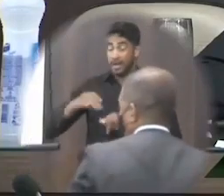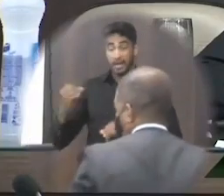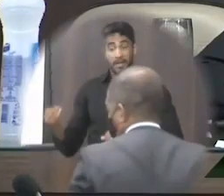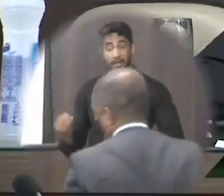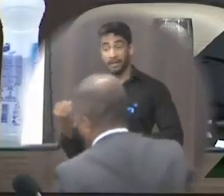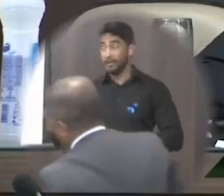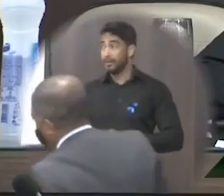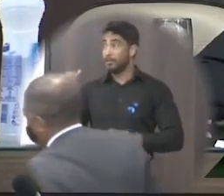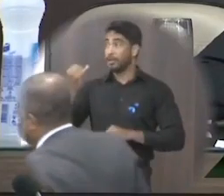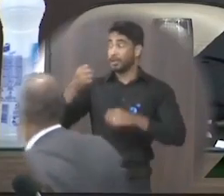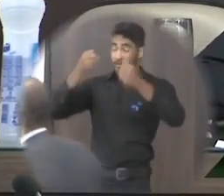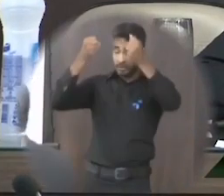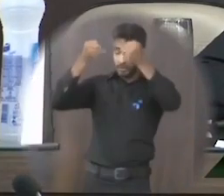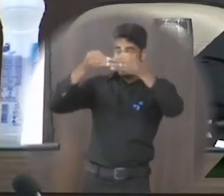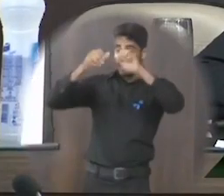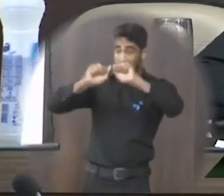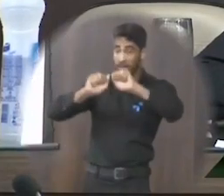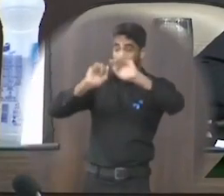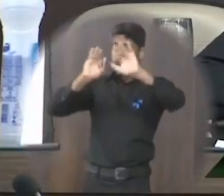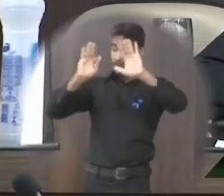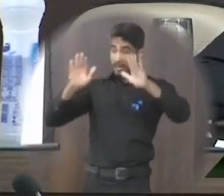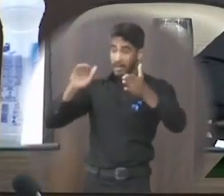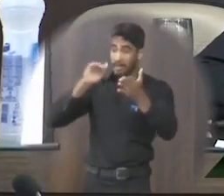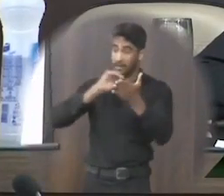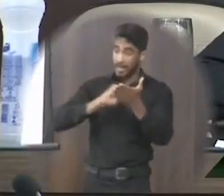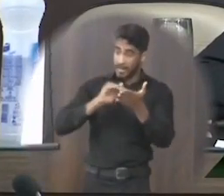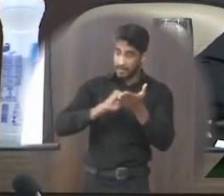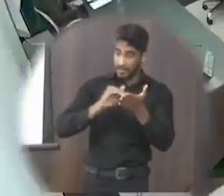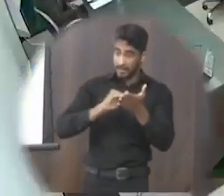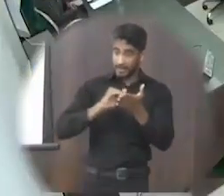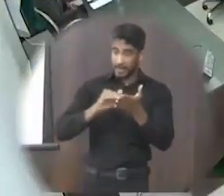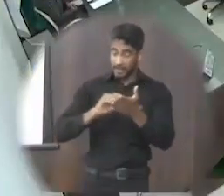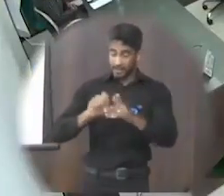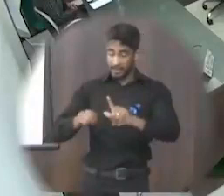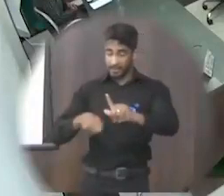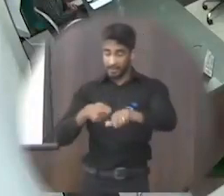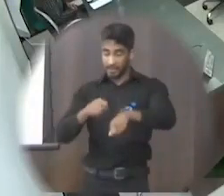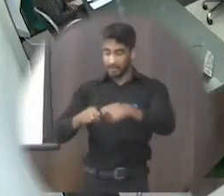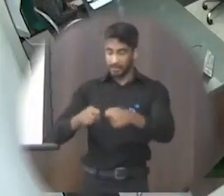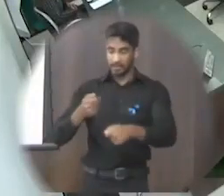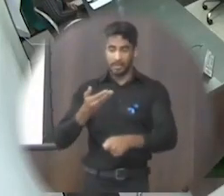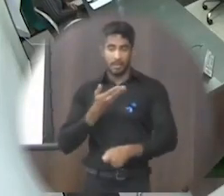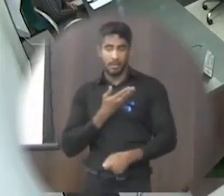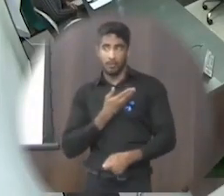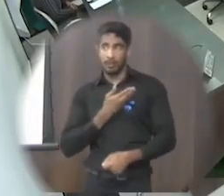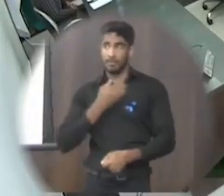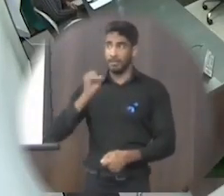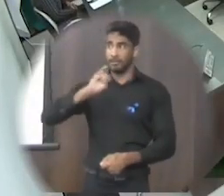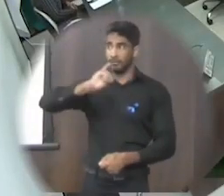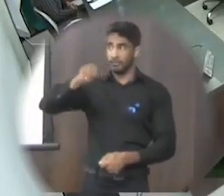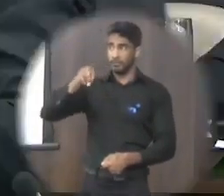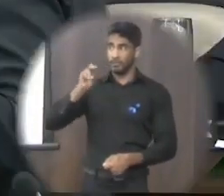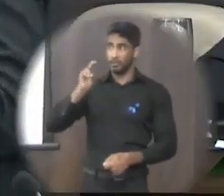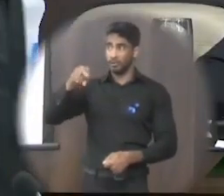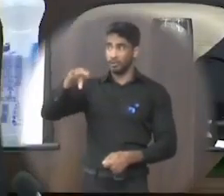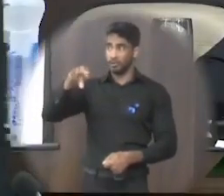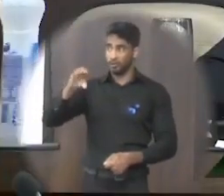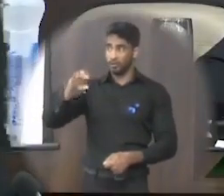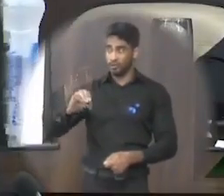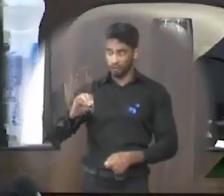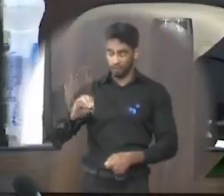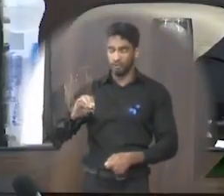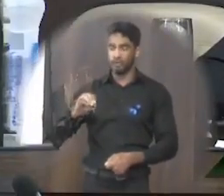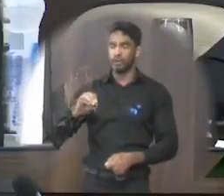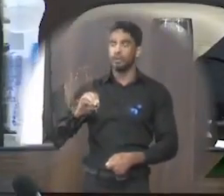inserir aí, já deixar bem claro, a Secretaria de Agronegócio, né? O nosso amigo o Júnior está aqui presente, né? Inclusive, a gente